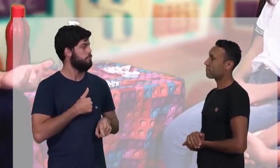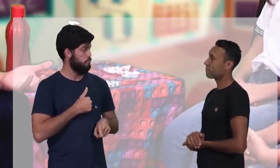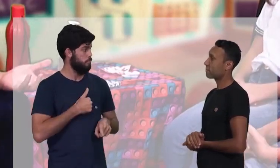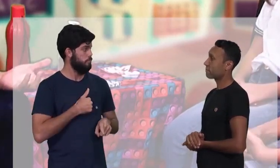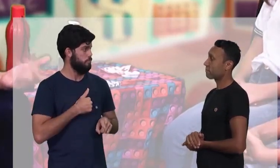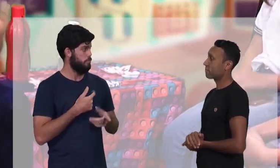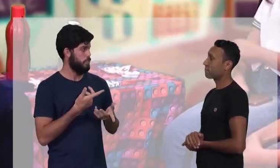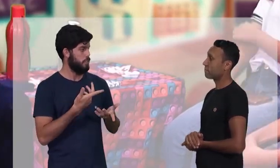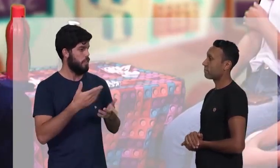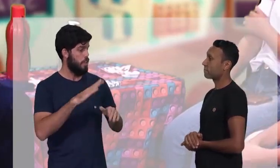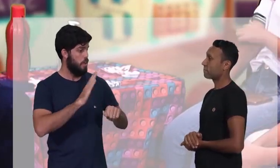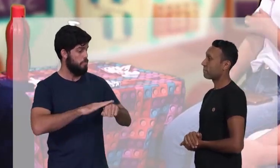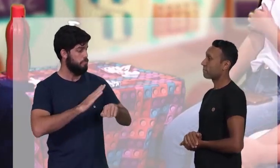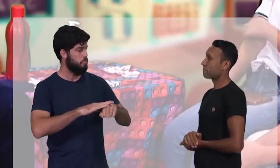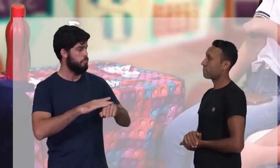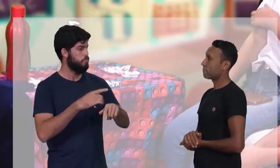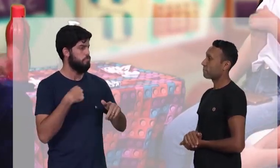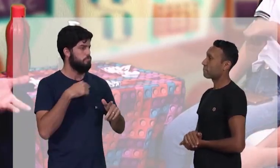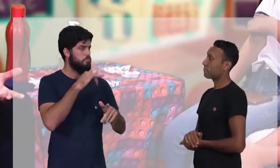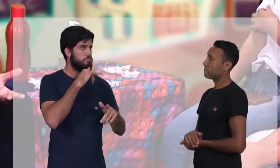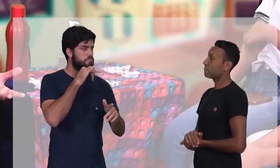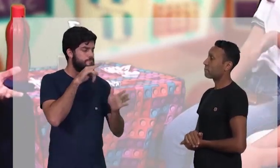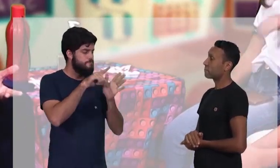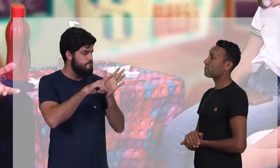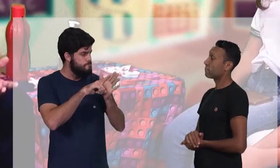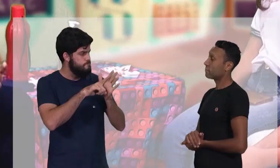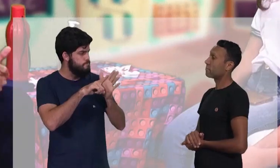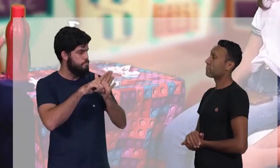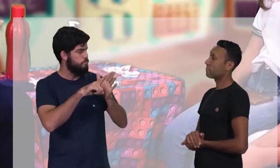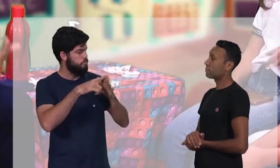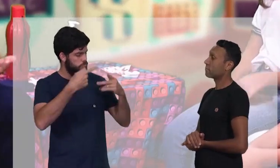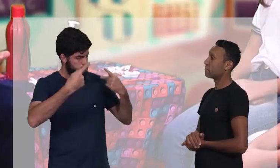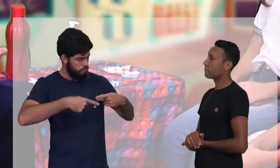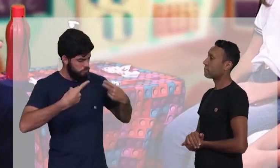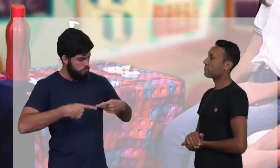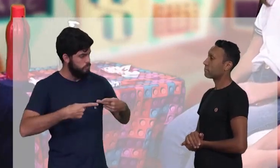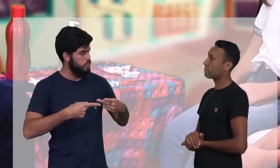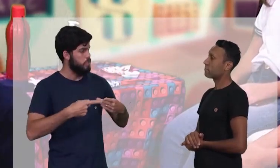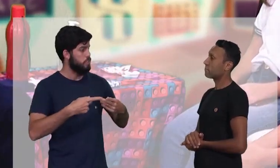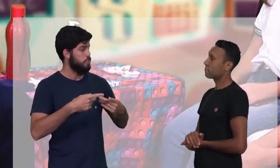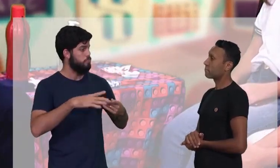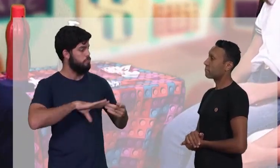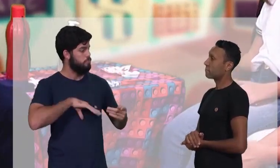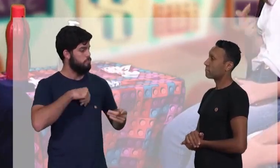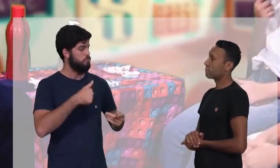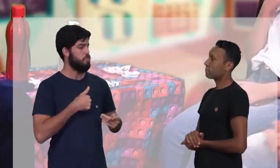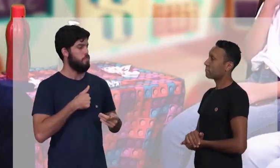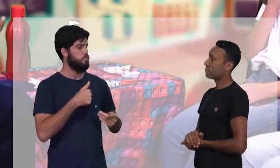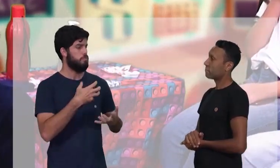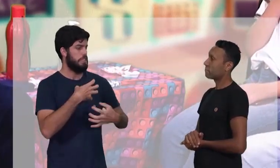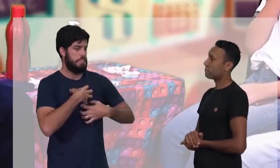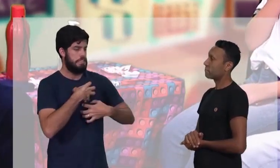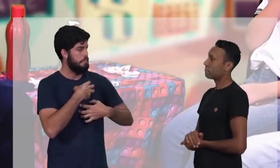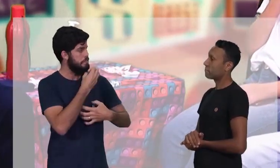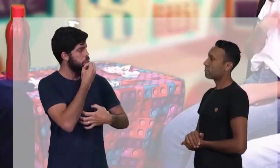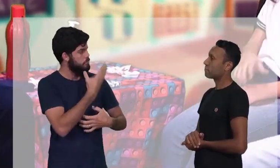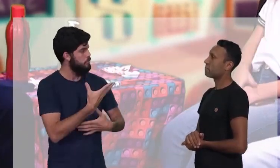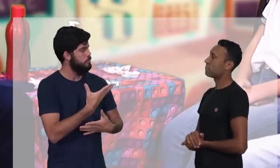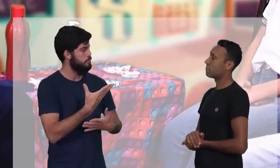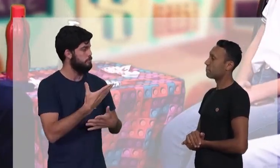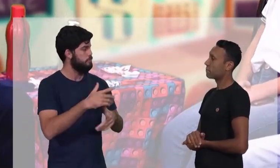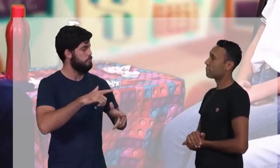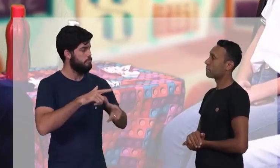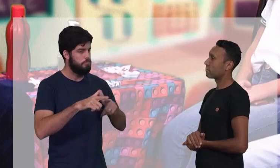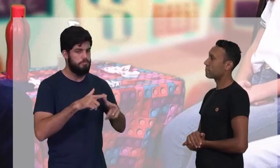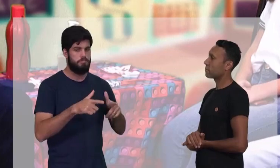que autoconhecimento é aquela investigação de si mesmo, né? E a autoestima é aquilo que faz a gente se sentir bem, né? A gente tentar trabalhar